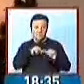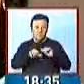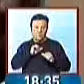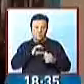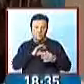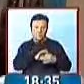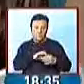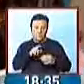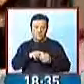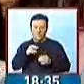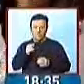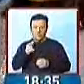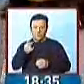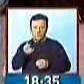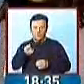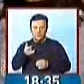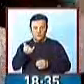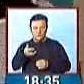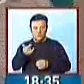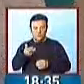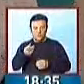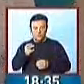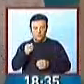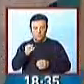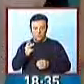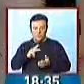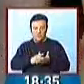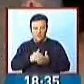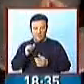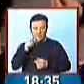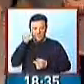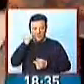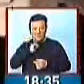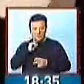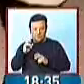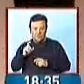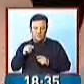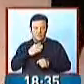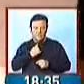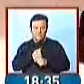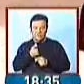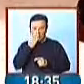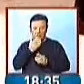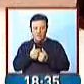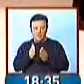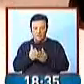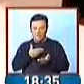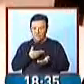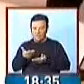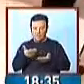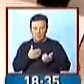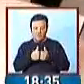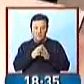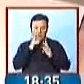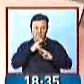no Instituto Politécnico de Bragança, como é o nosso caso, e queremos precisamente fazer esta interface entre os investigadores